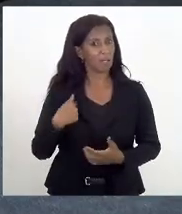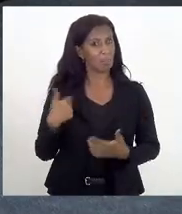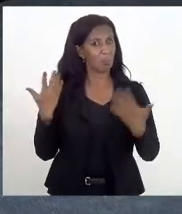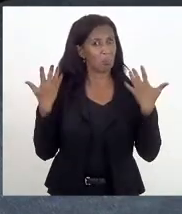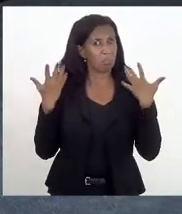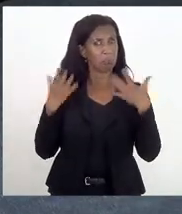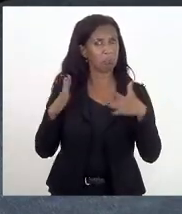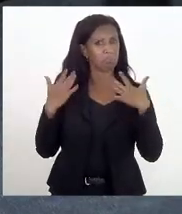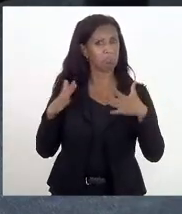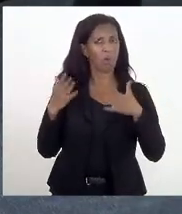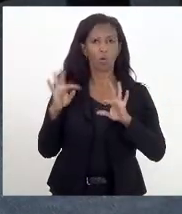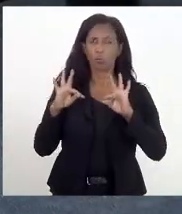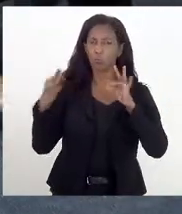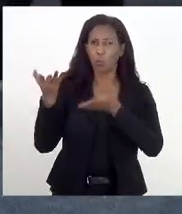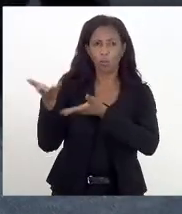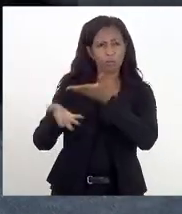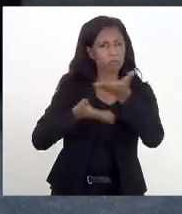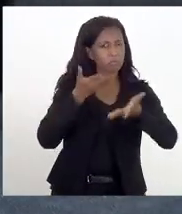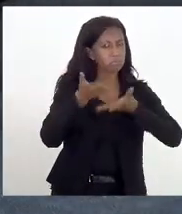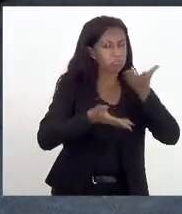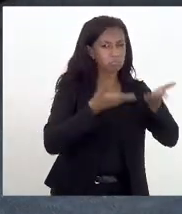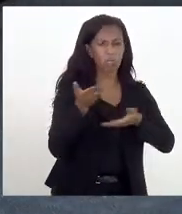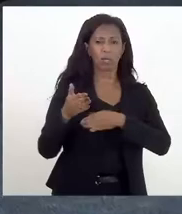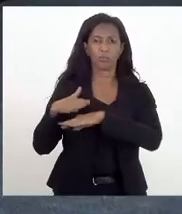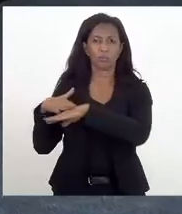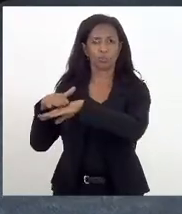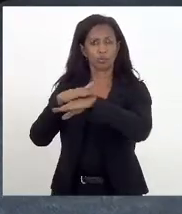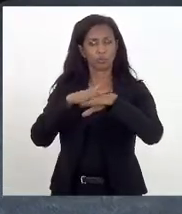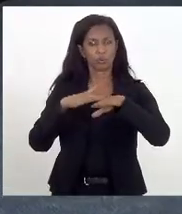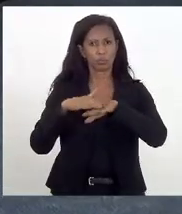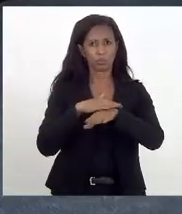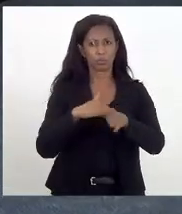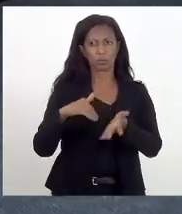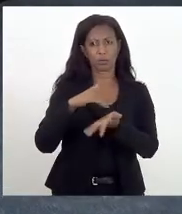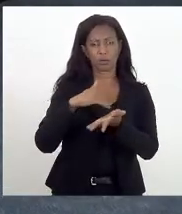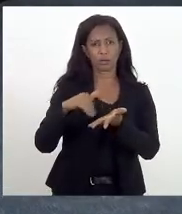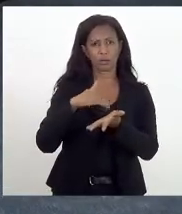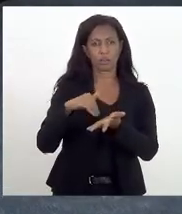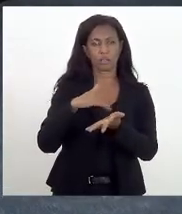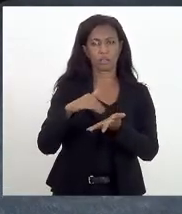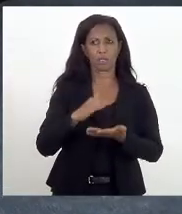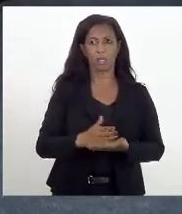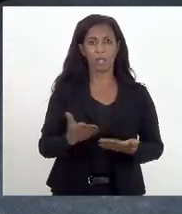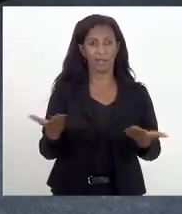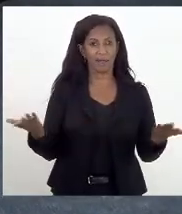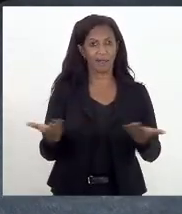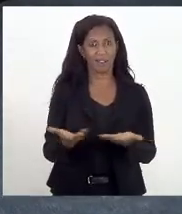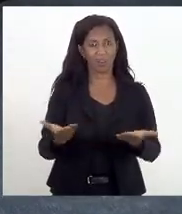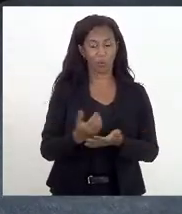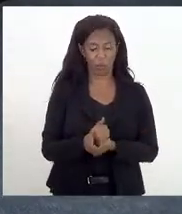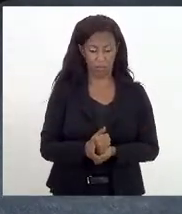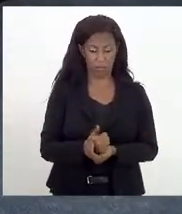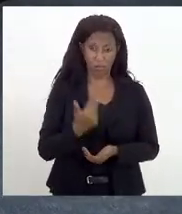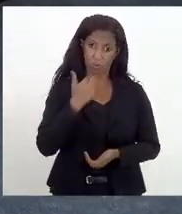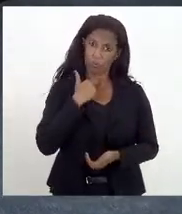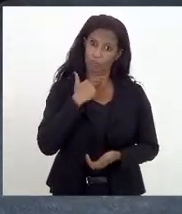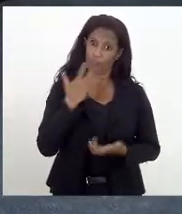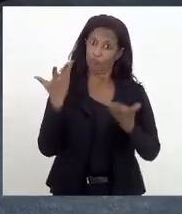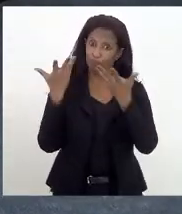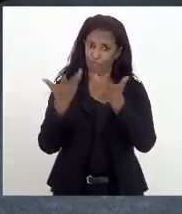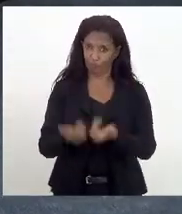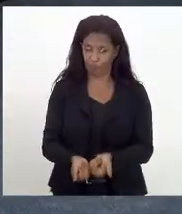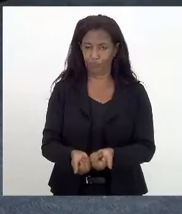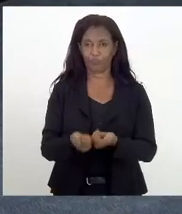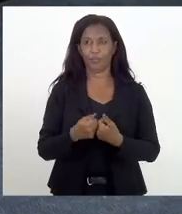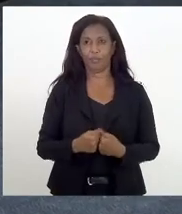elogios durante todas as tratativas todas as conversas com a Secretaria de Administração Penitenciária agora não se pode admitir eu